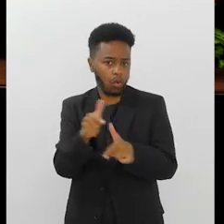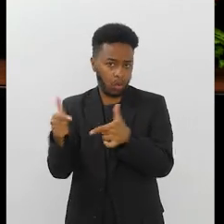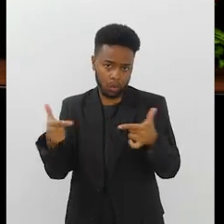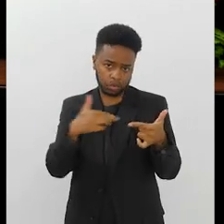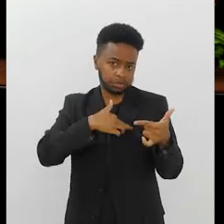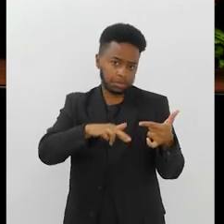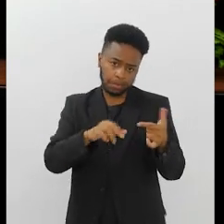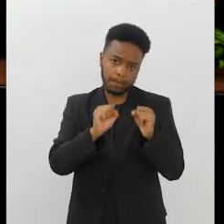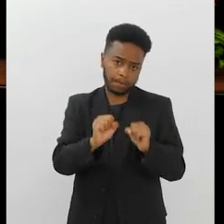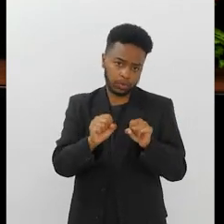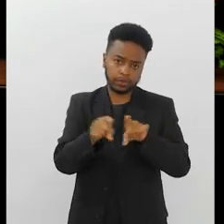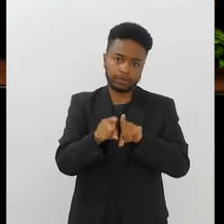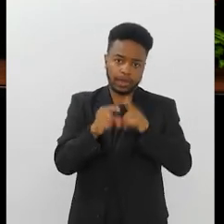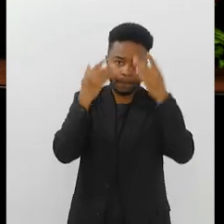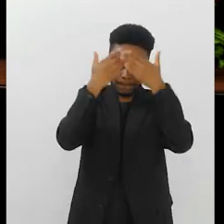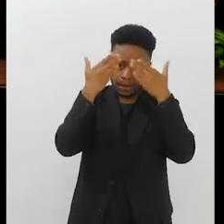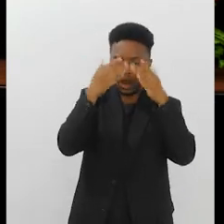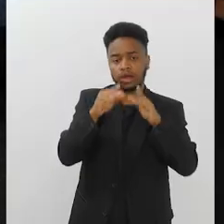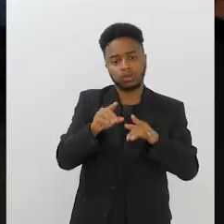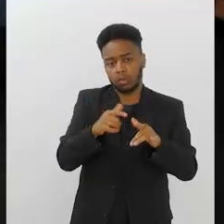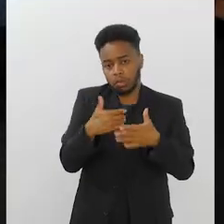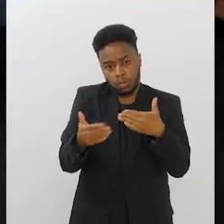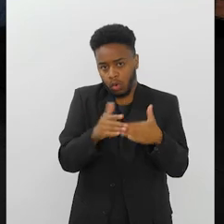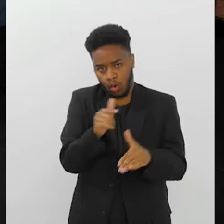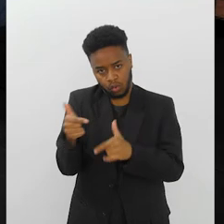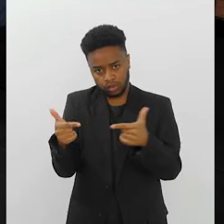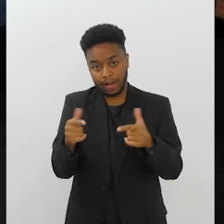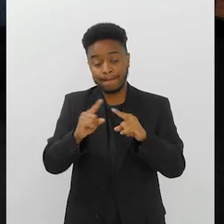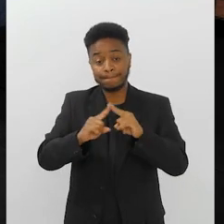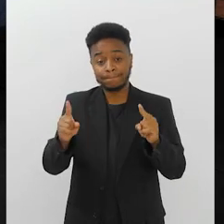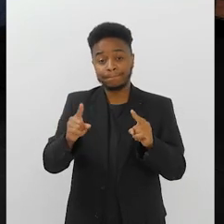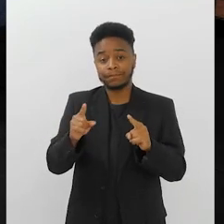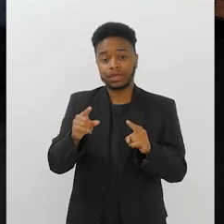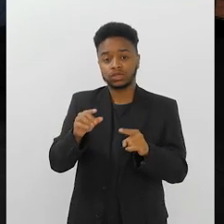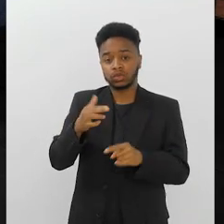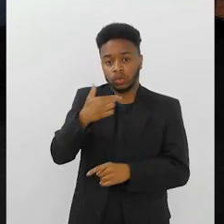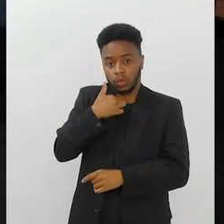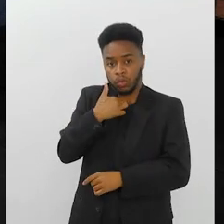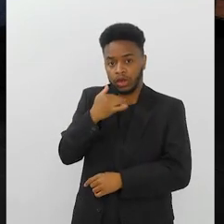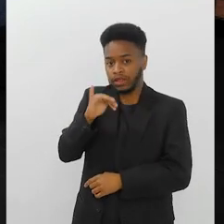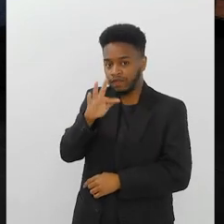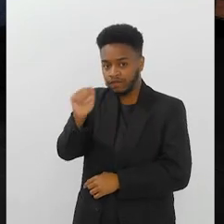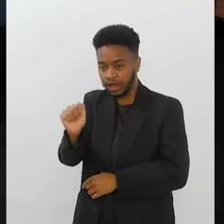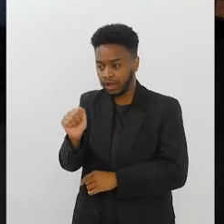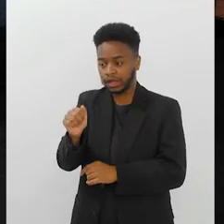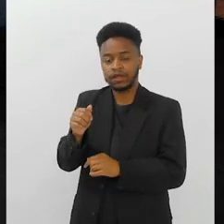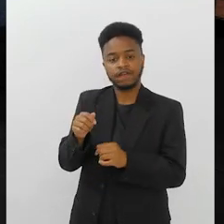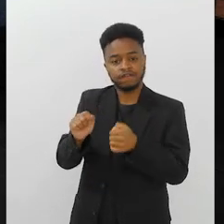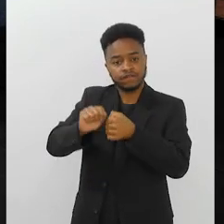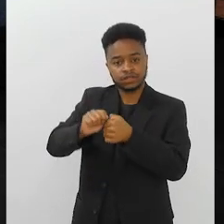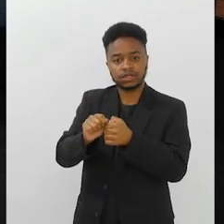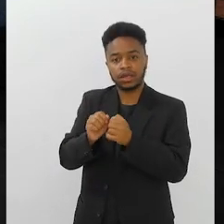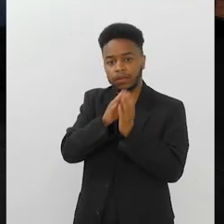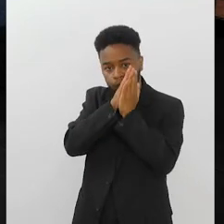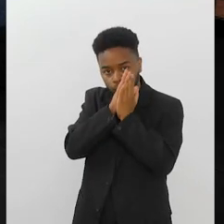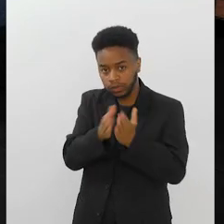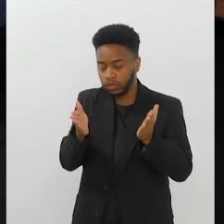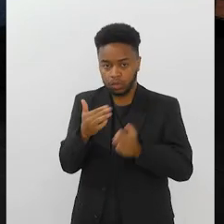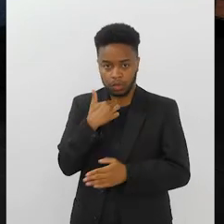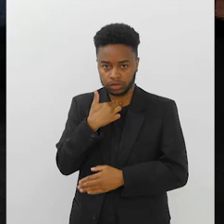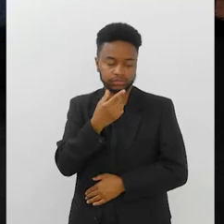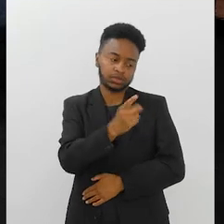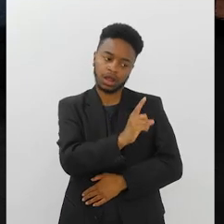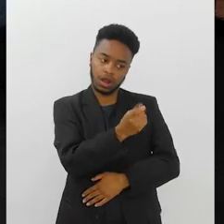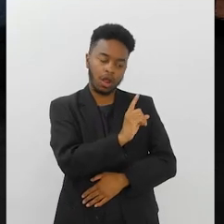denominações assim como b então não foi o ifá que fez dele um balor de chá de forma nenhuma e nem sequer vai dar mais poder a ele como